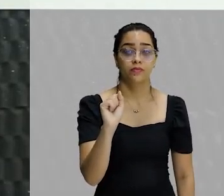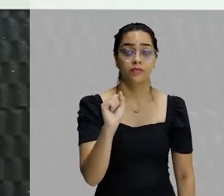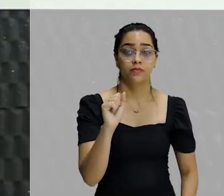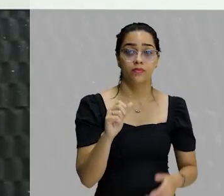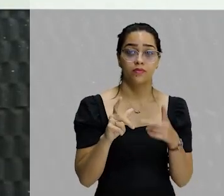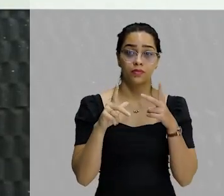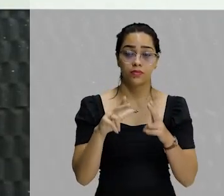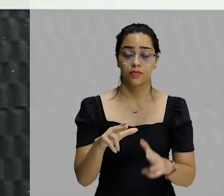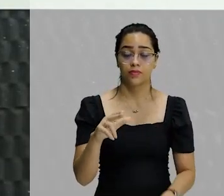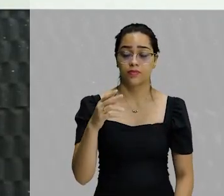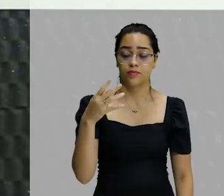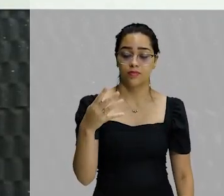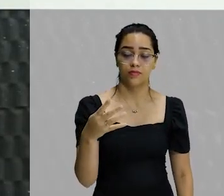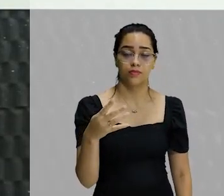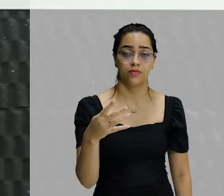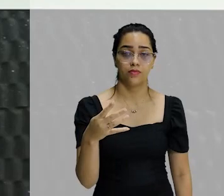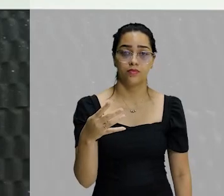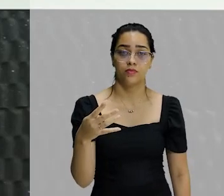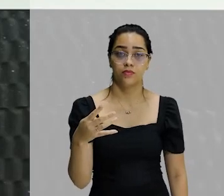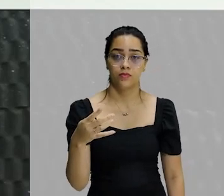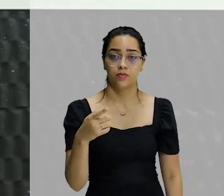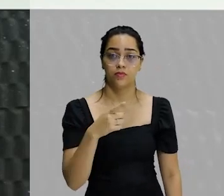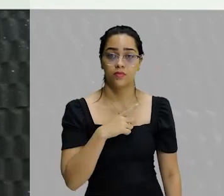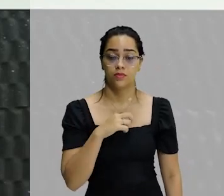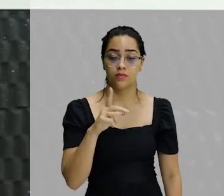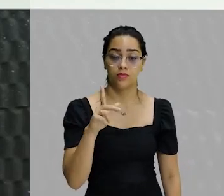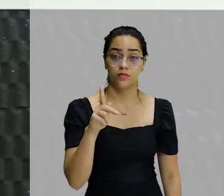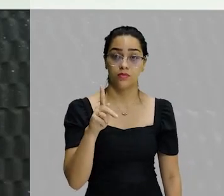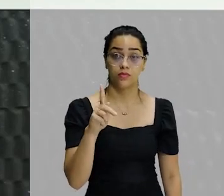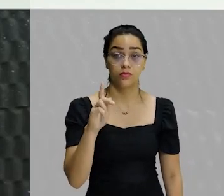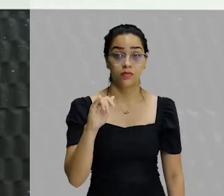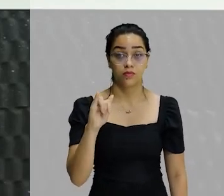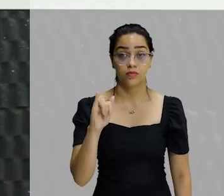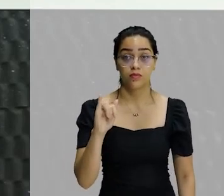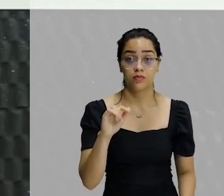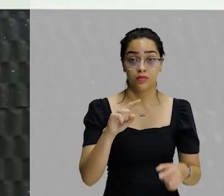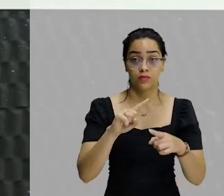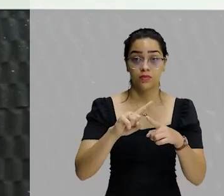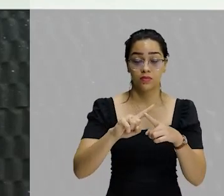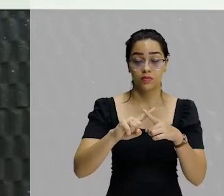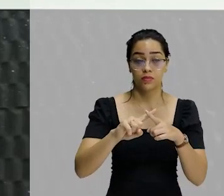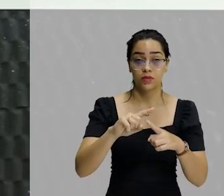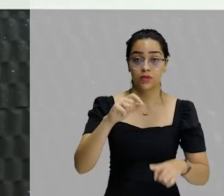vai ser igual a 4 terços de π vezes